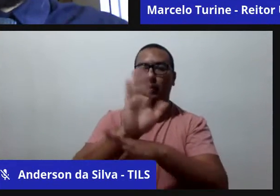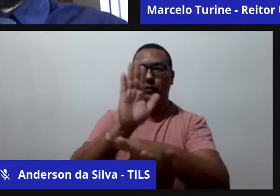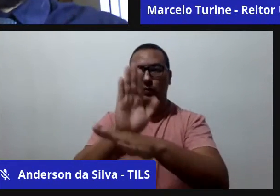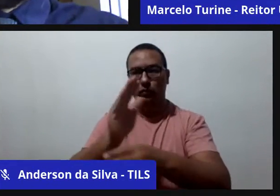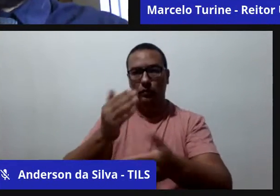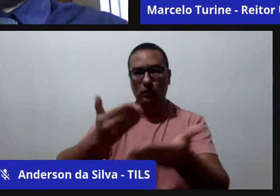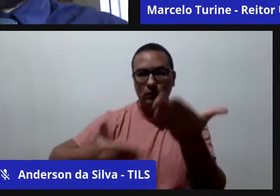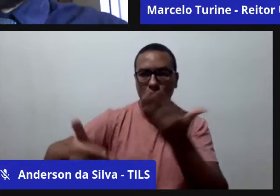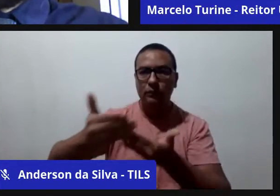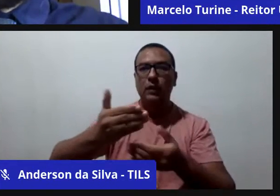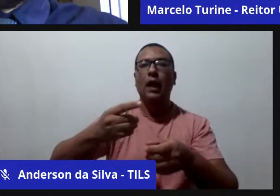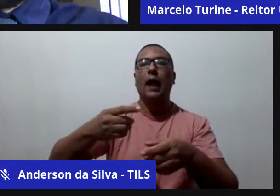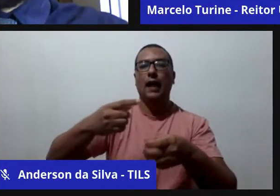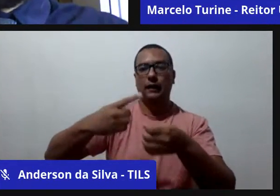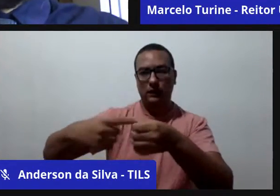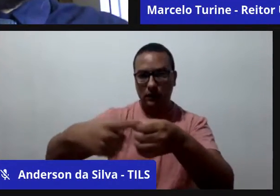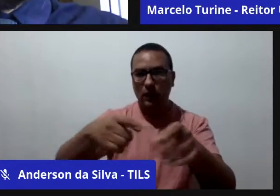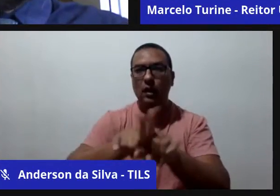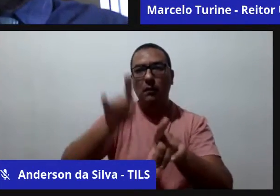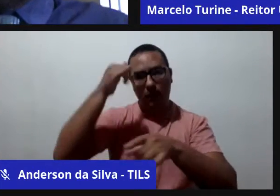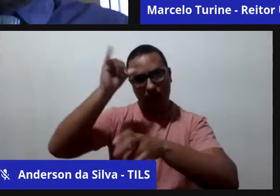campo no Mato Grosso do Sul e no Brasil.